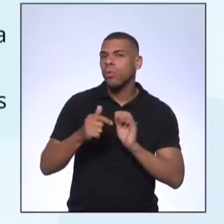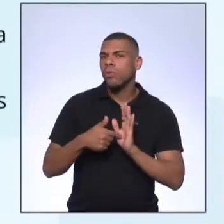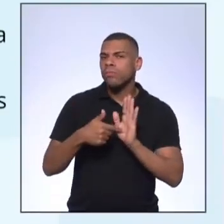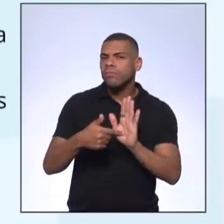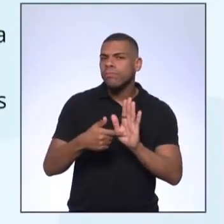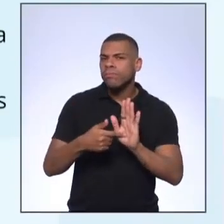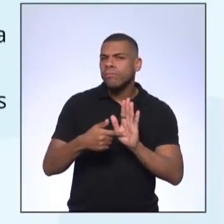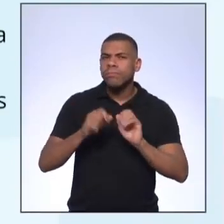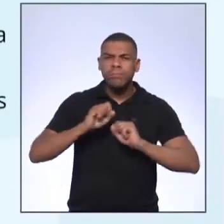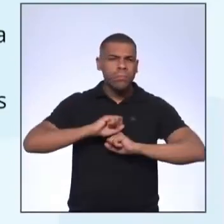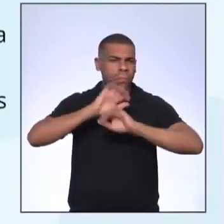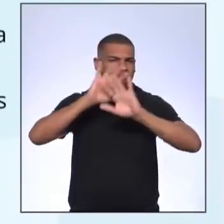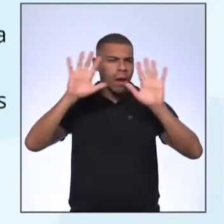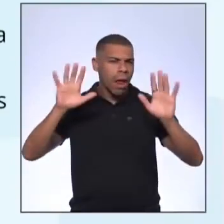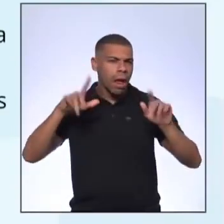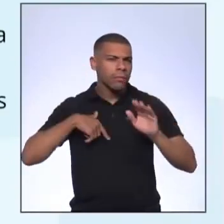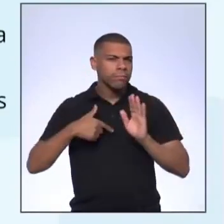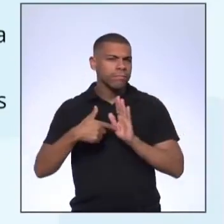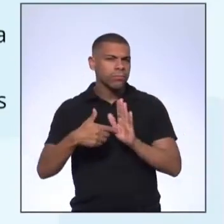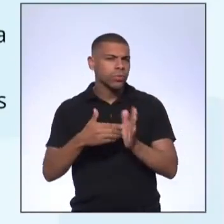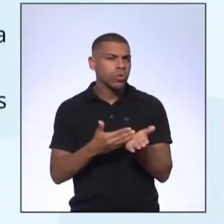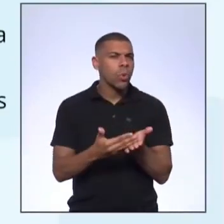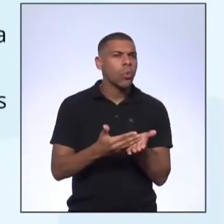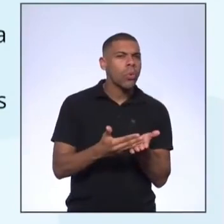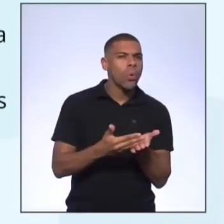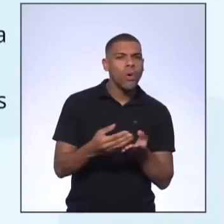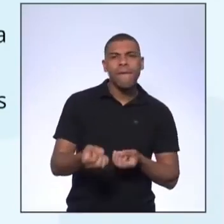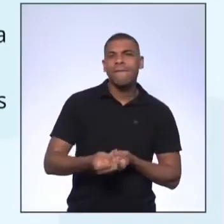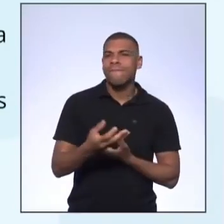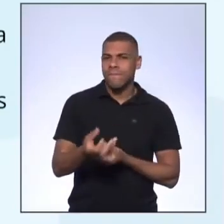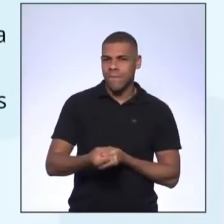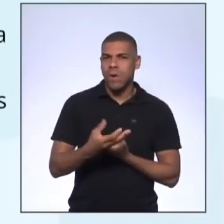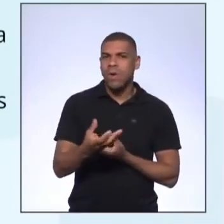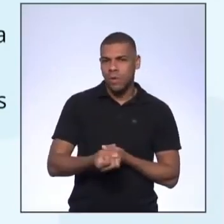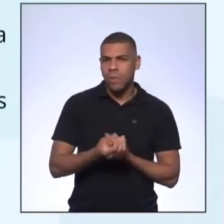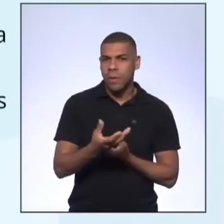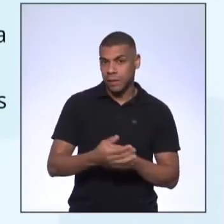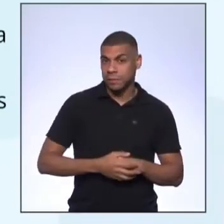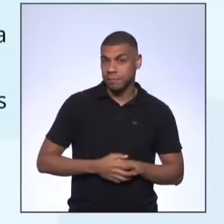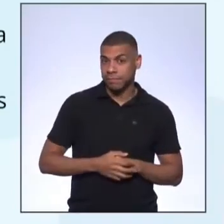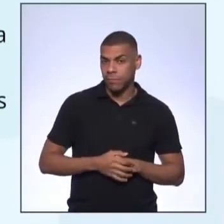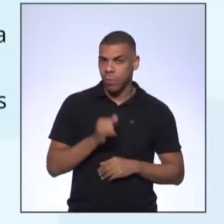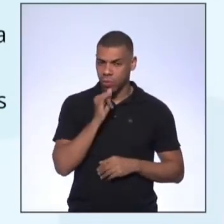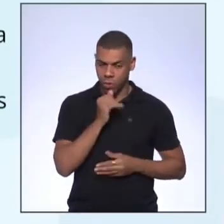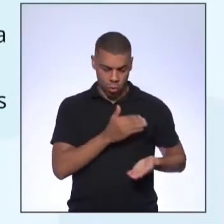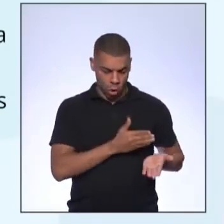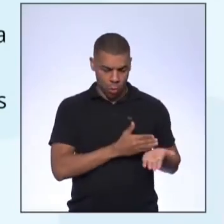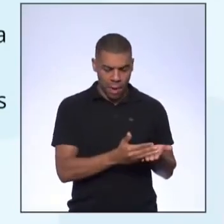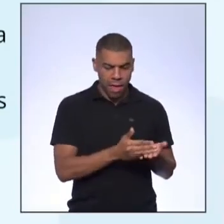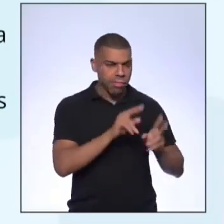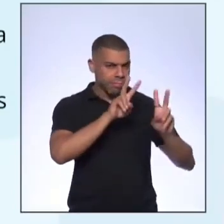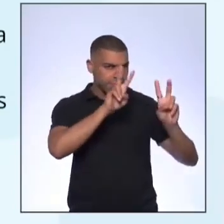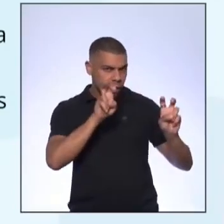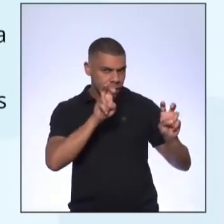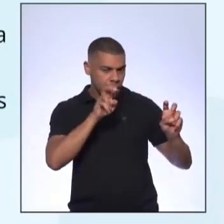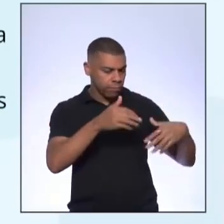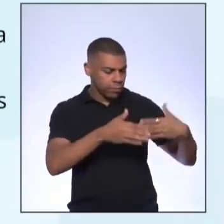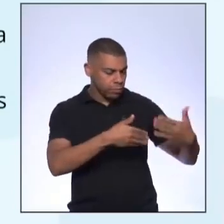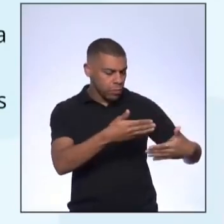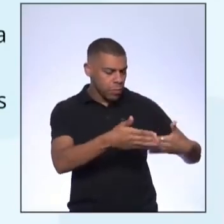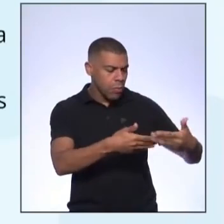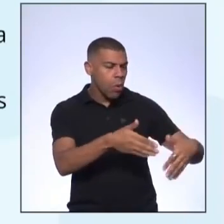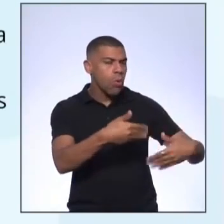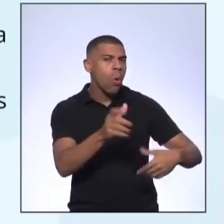no texto em relação ao ponto de partida dos dados e conclusão ou tese. Então, eu começo um assunto, que articuladores eu